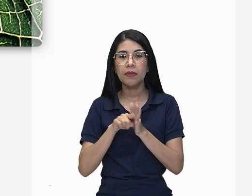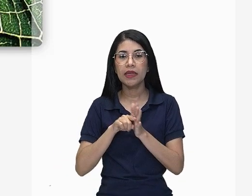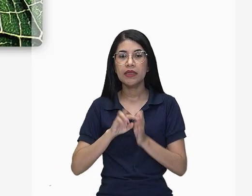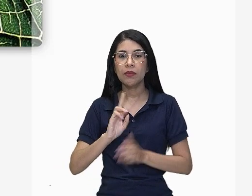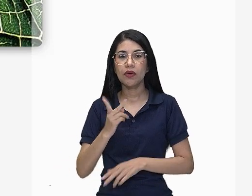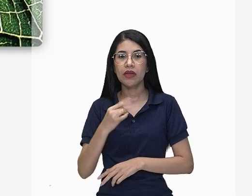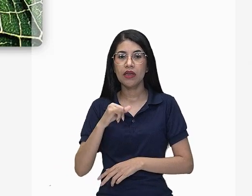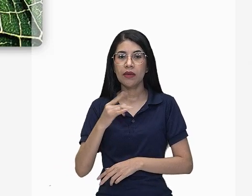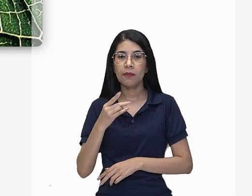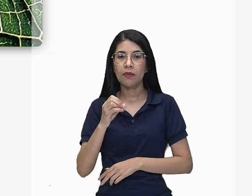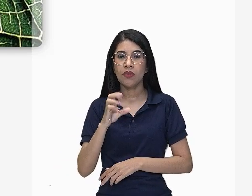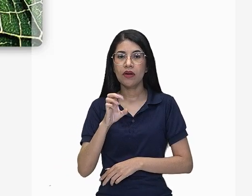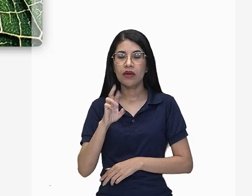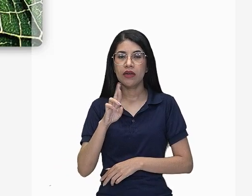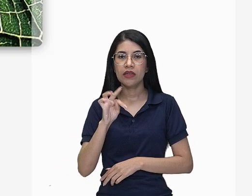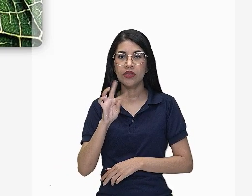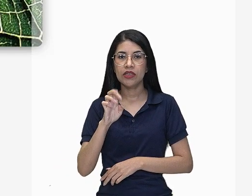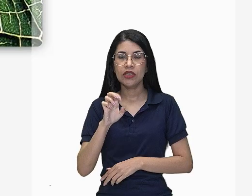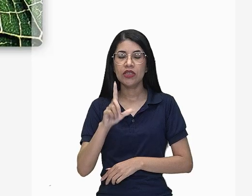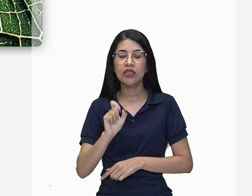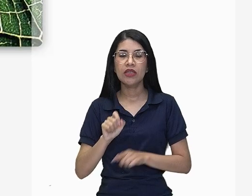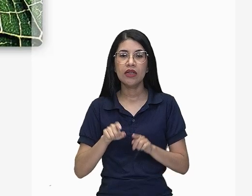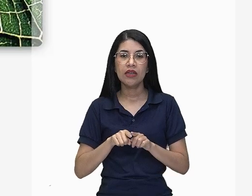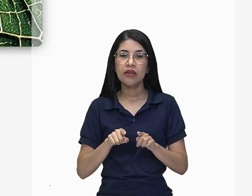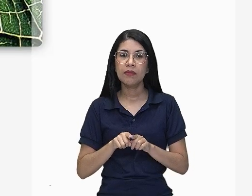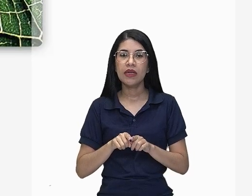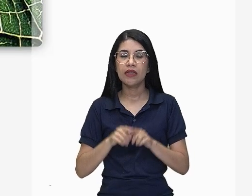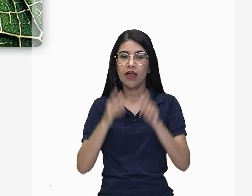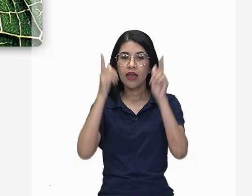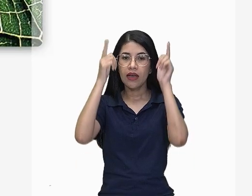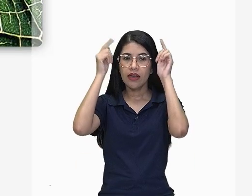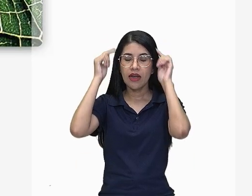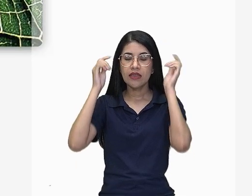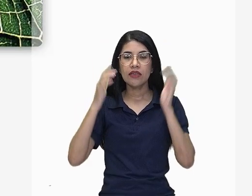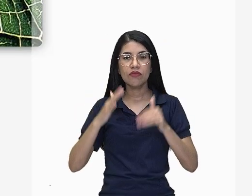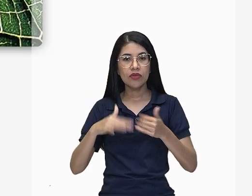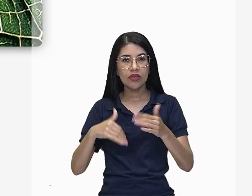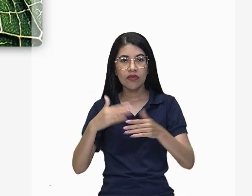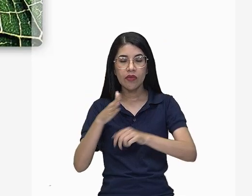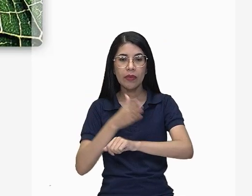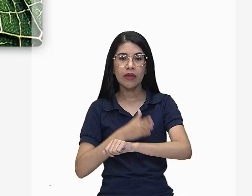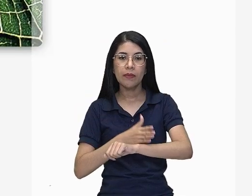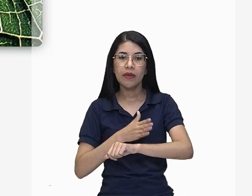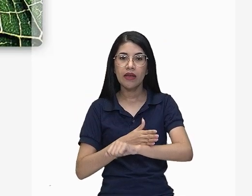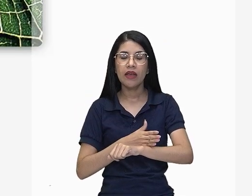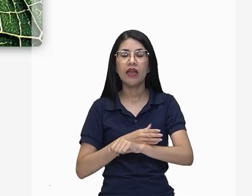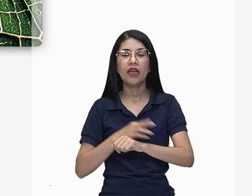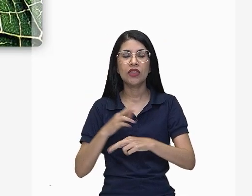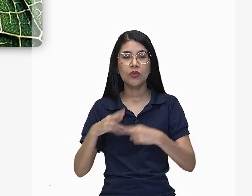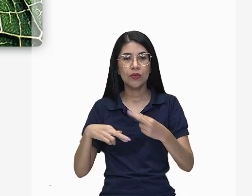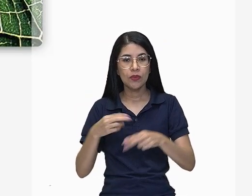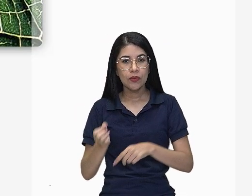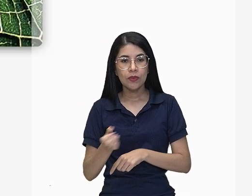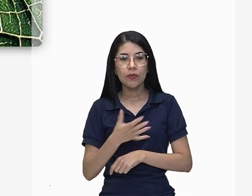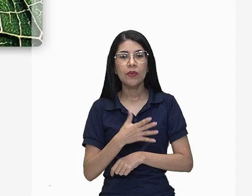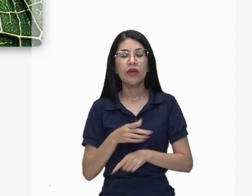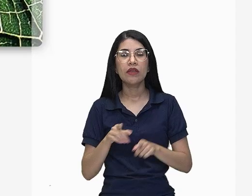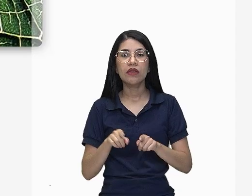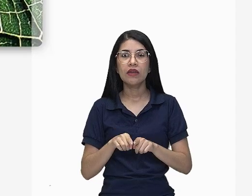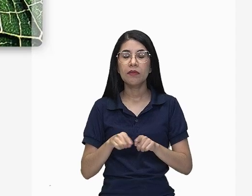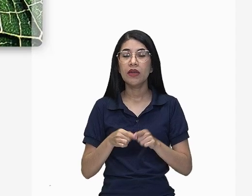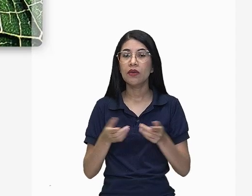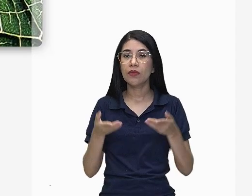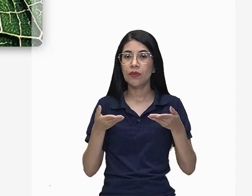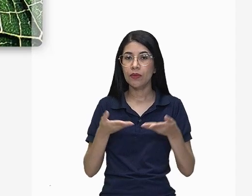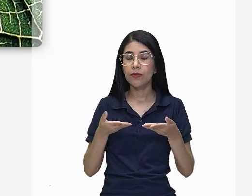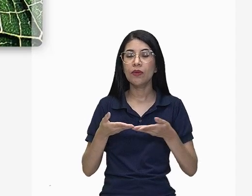Hipócrates na Grécia Antiga avança na Idade Média, Renascimento e mudanças recentes. Então, existem pesquisas que dizem